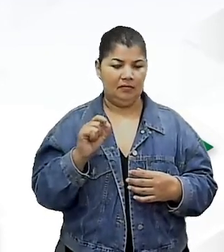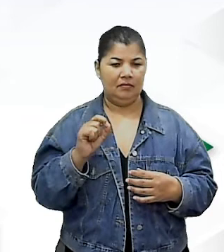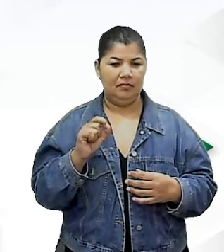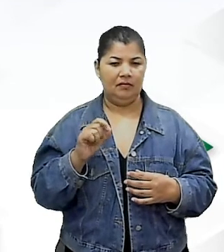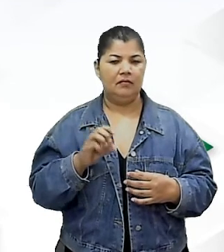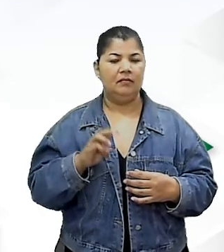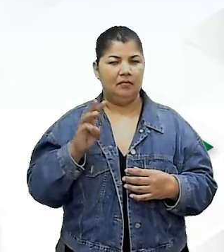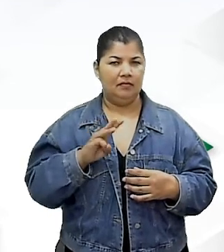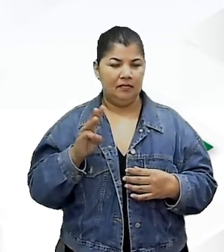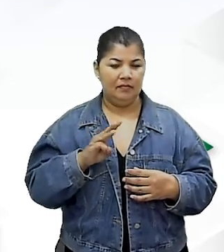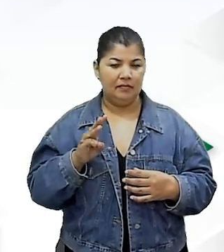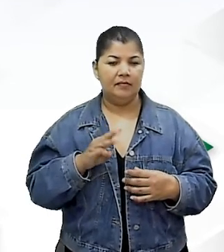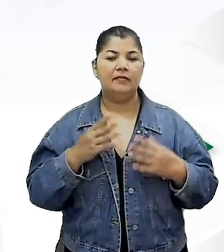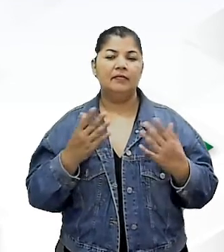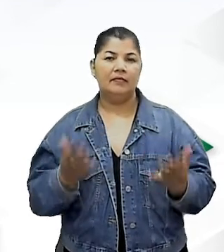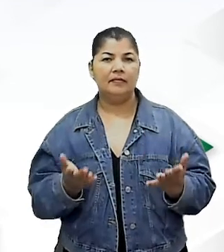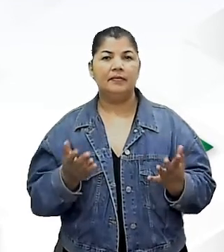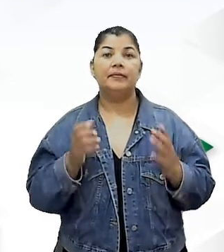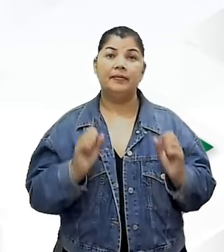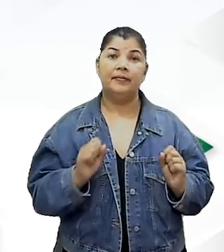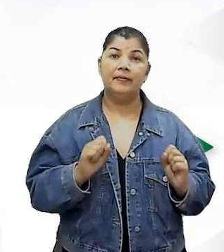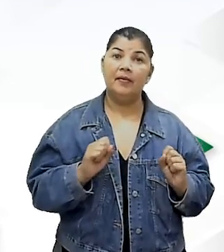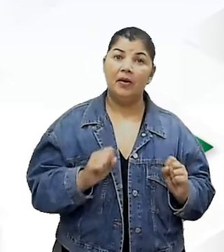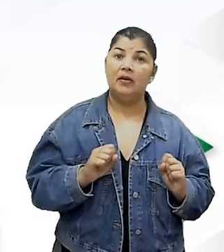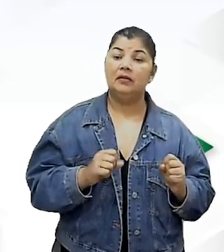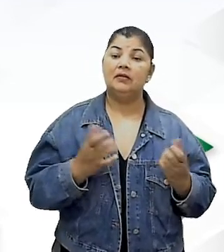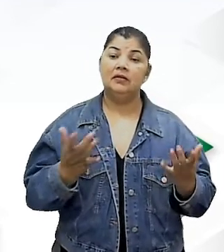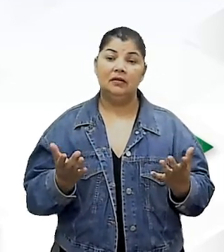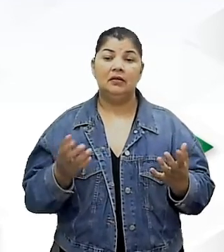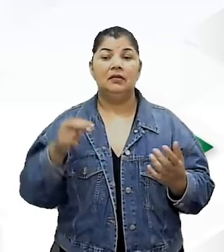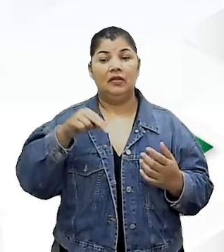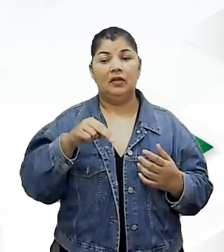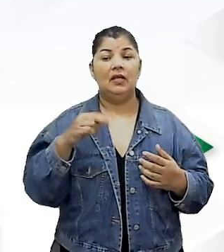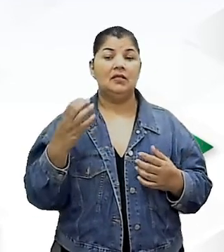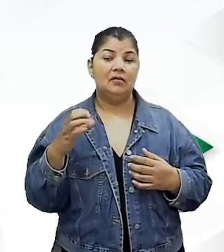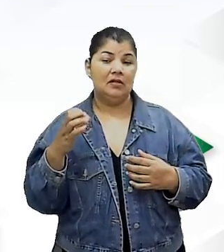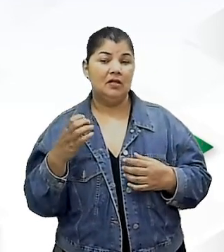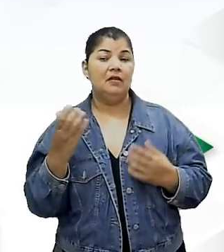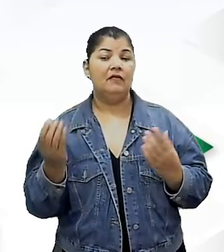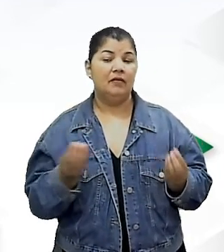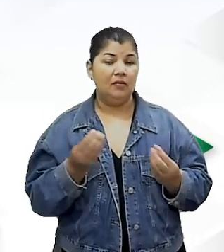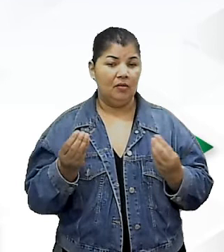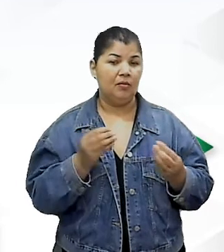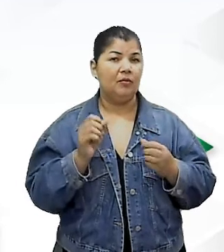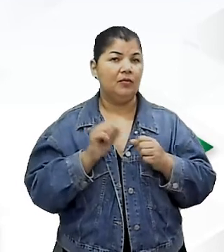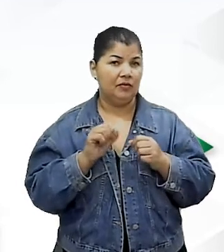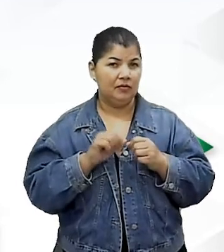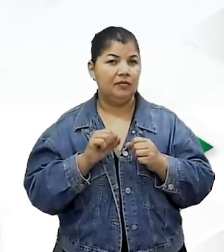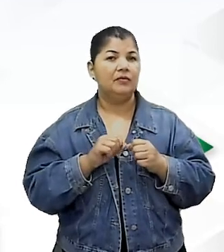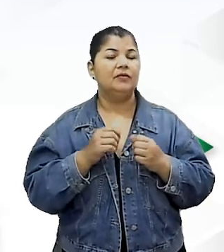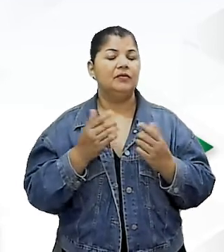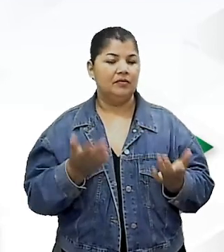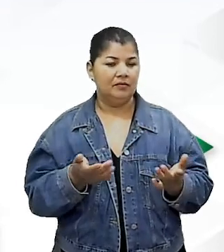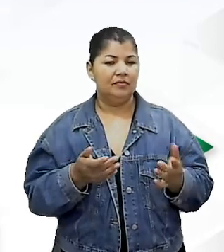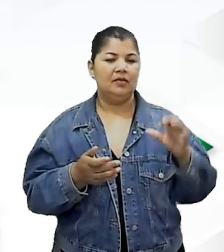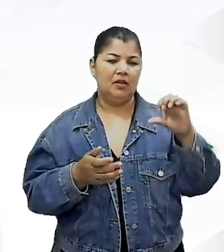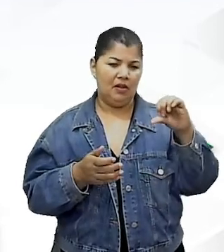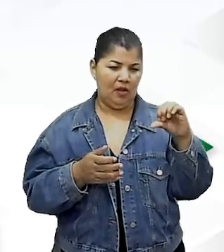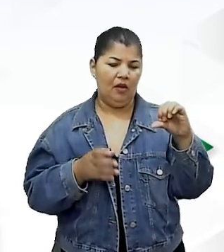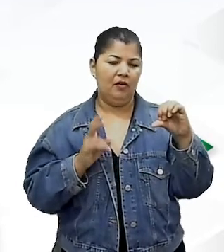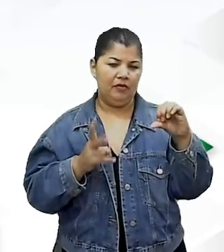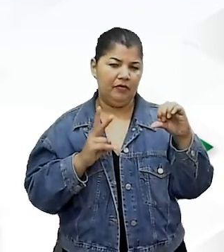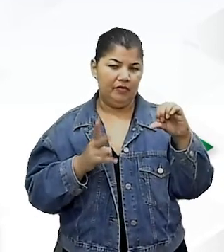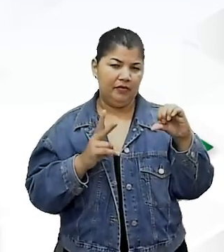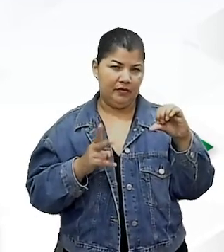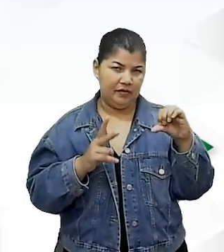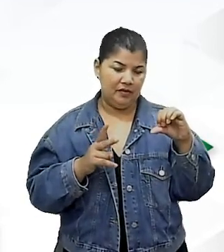tá? Essa leitura pode ser feita em notação científica. Como que a gente faz? Vamos continuar com 9 e vamos pegar